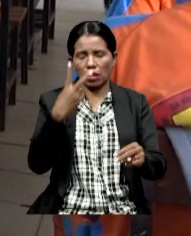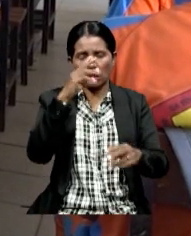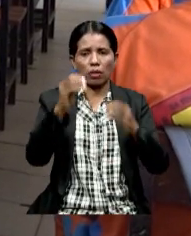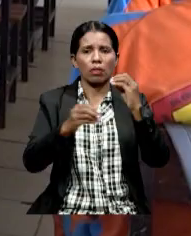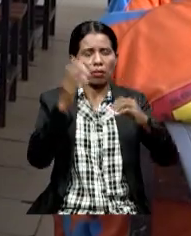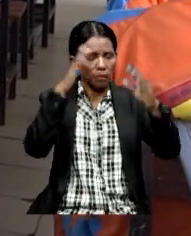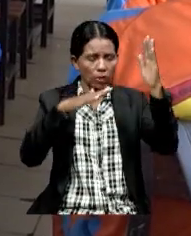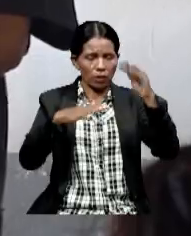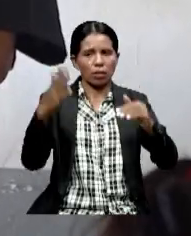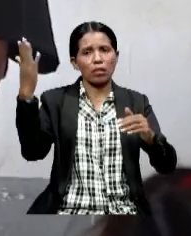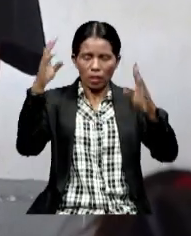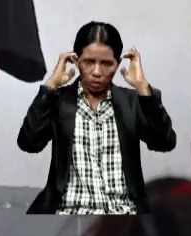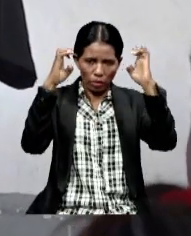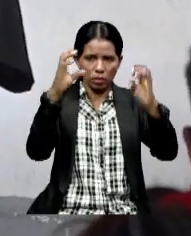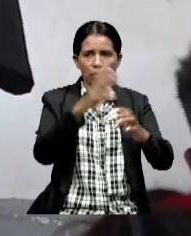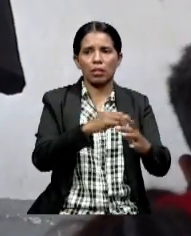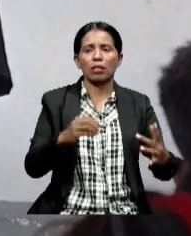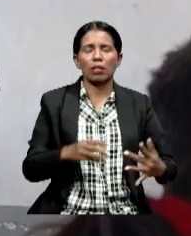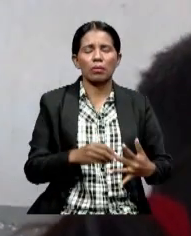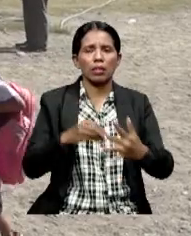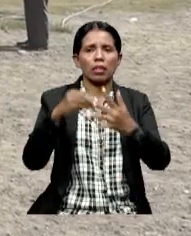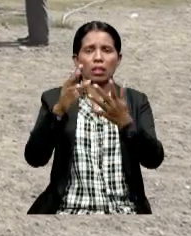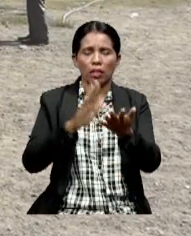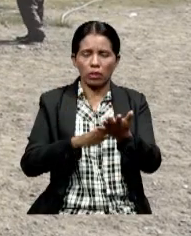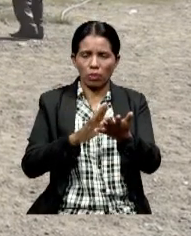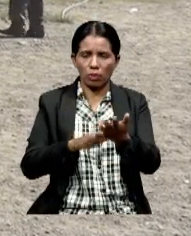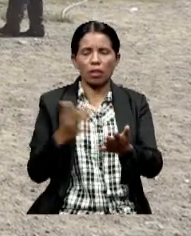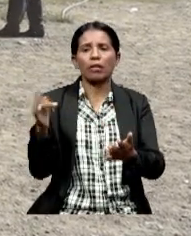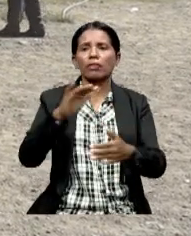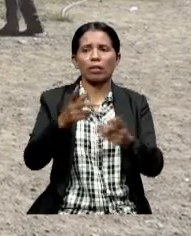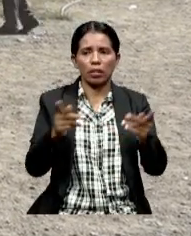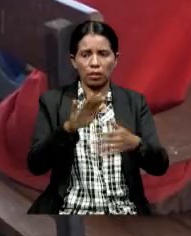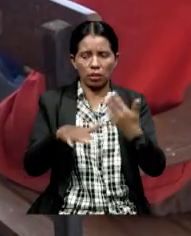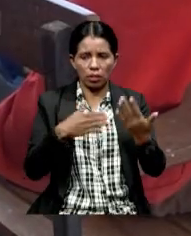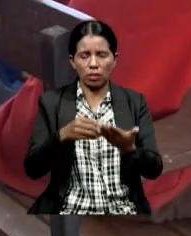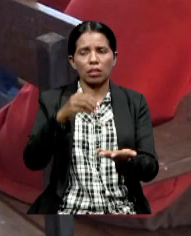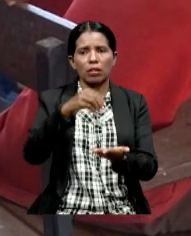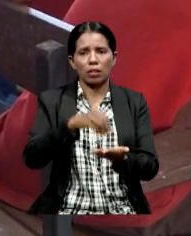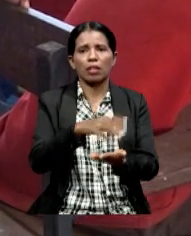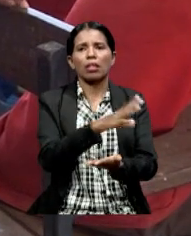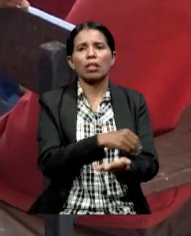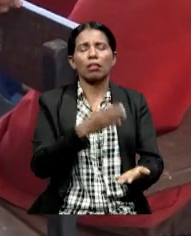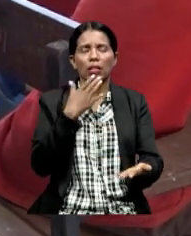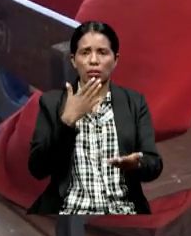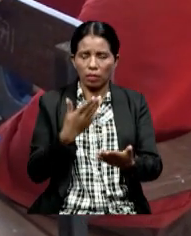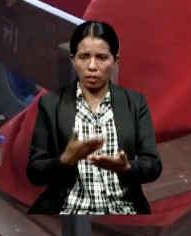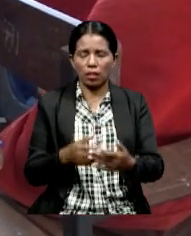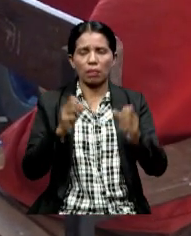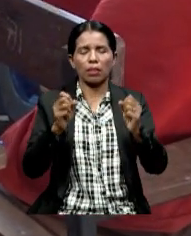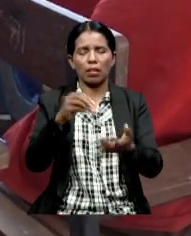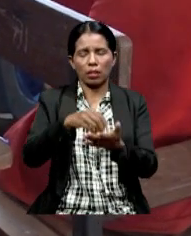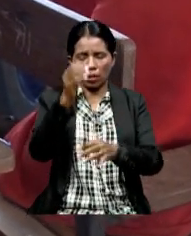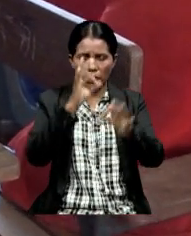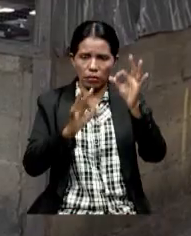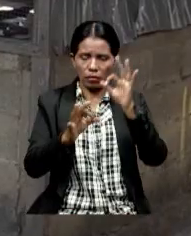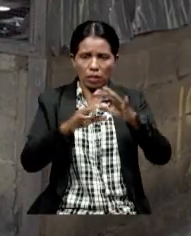problema e setor educação, lhe ensino aprendizagem no cria condição de infraestrutura, nebe dia, no nebe garante